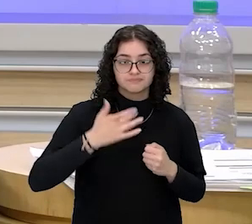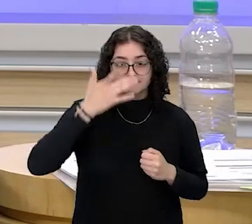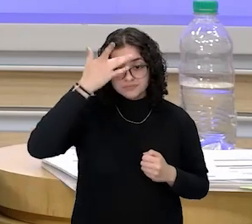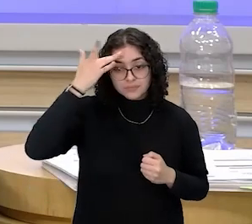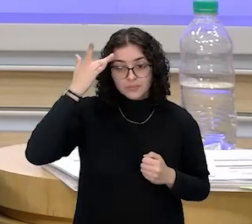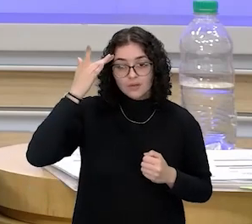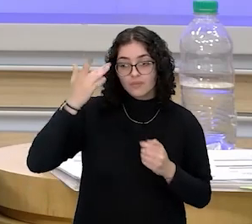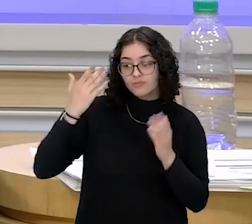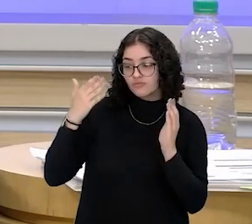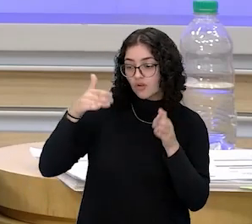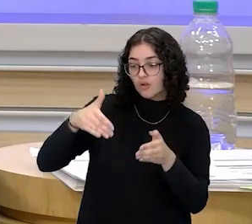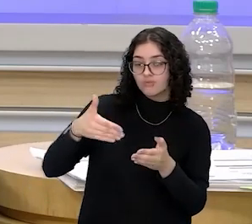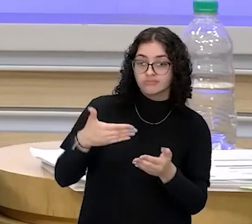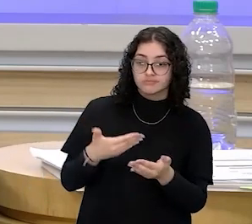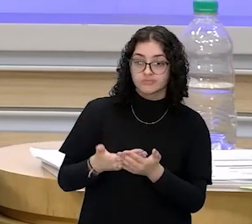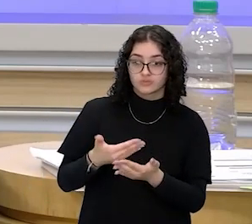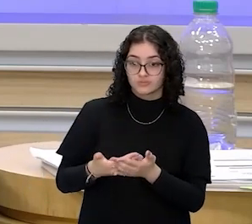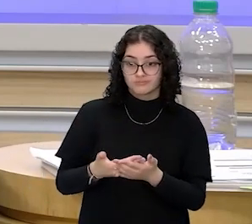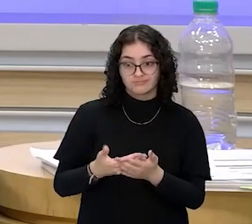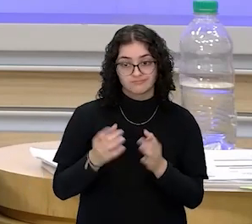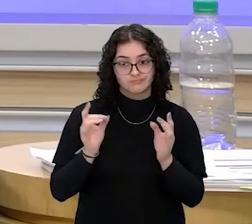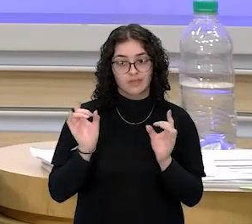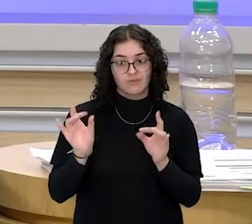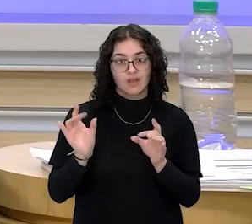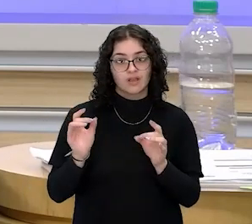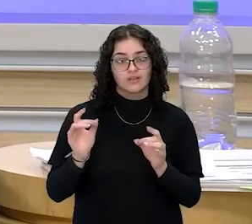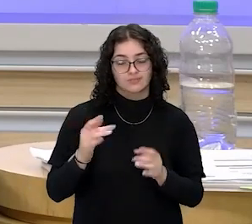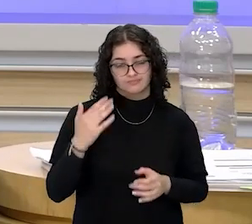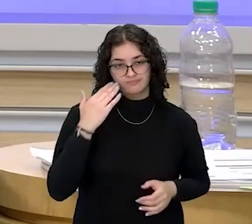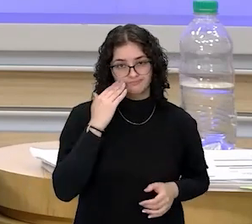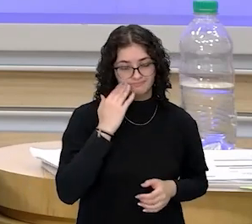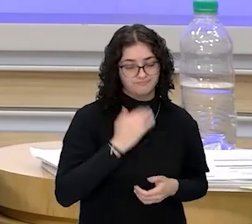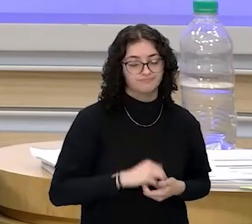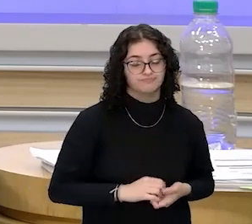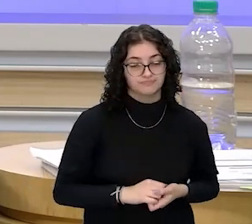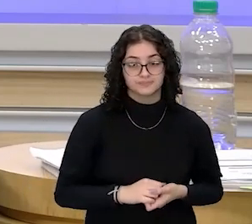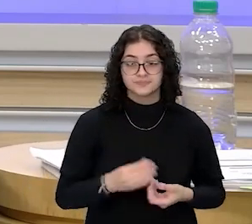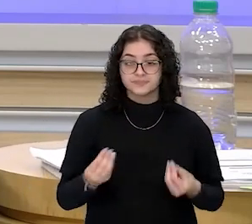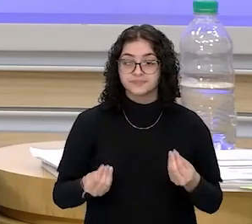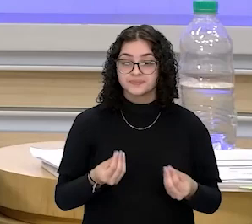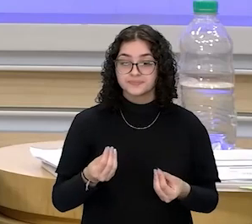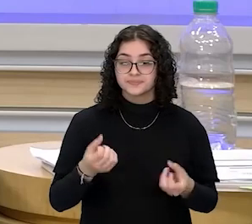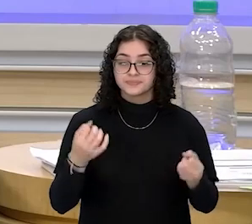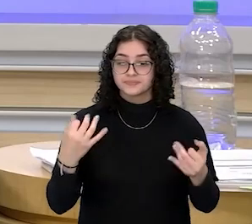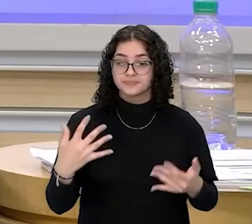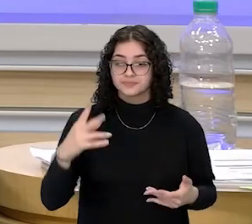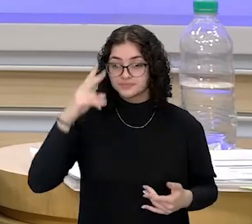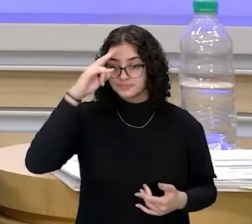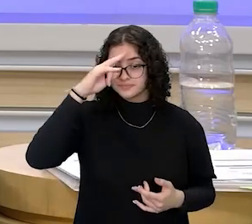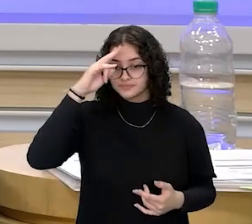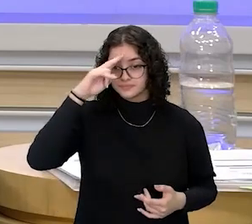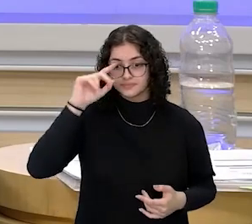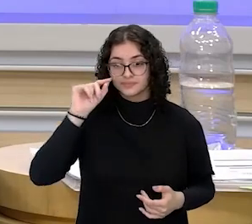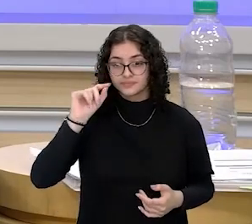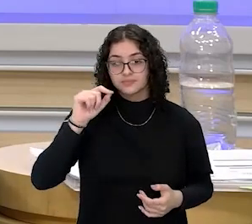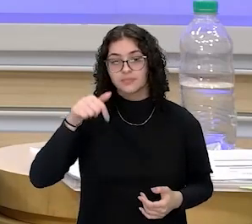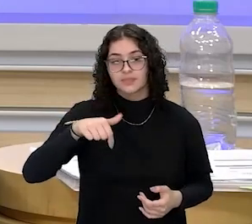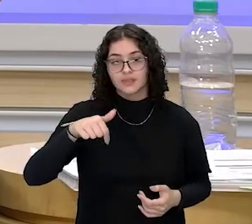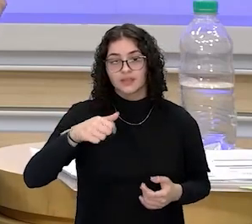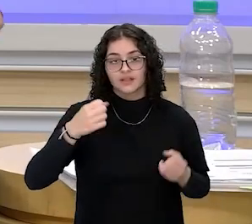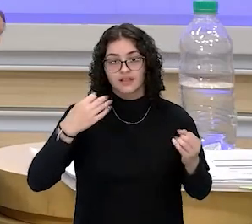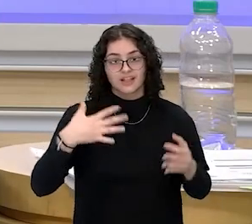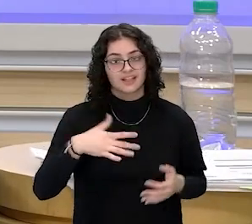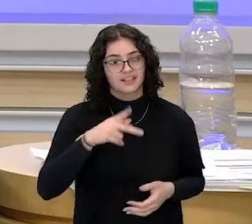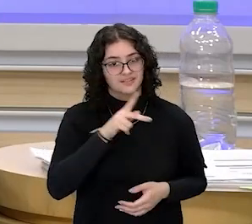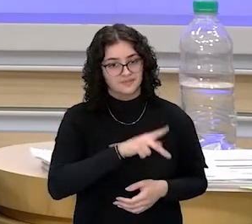mais específica para estar falando sobre isso, entendendo mais sobre plantas. Só para ressaltar e relembrar, aqui que vos fala é